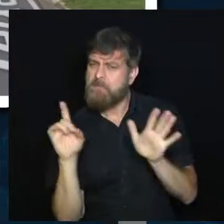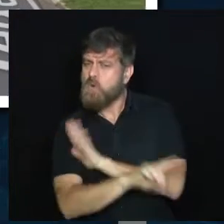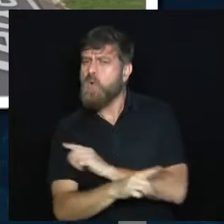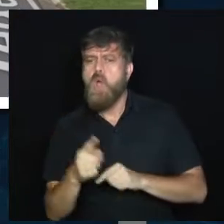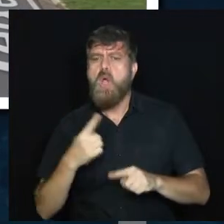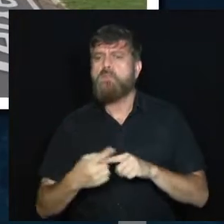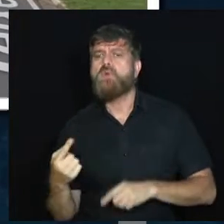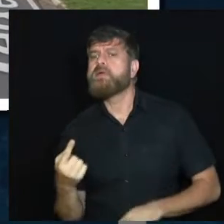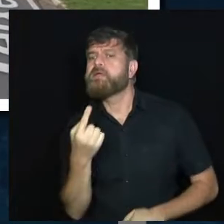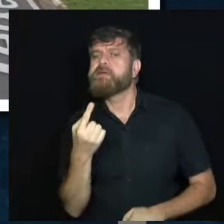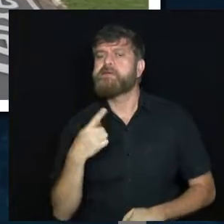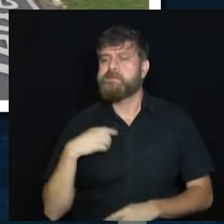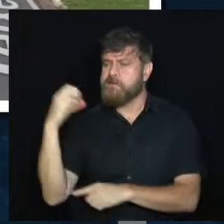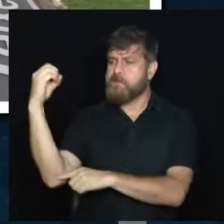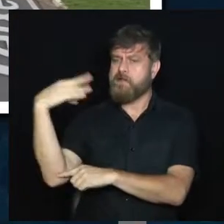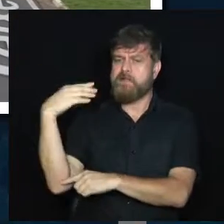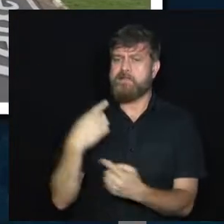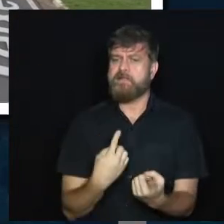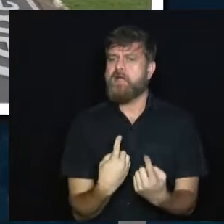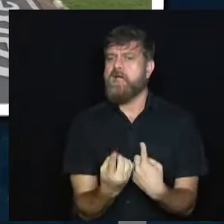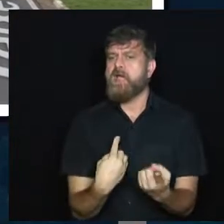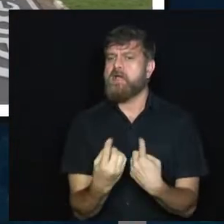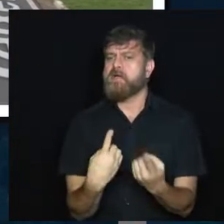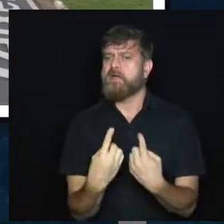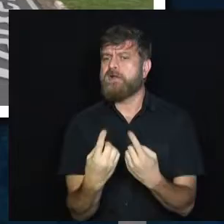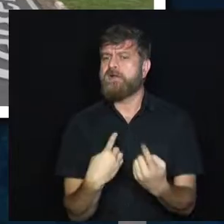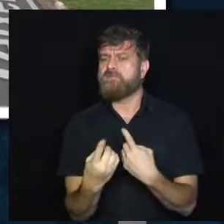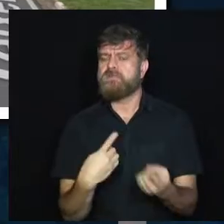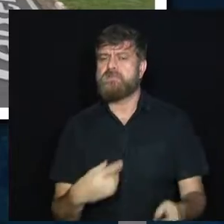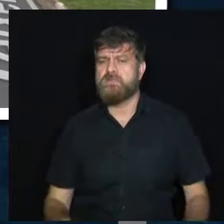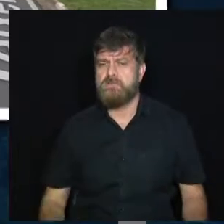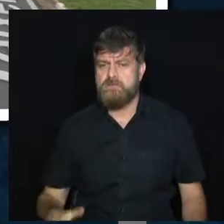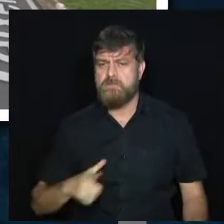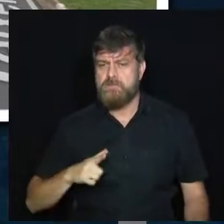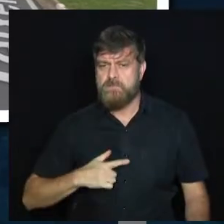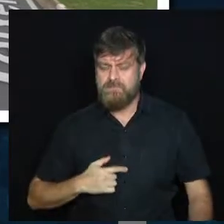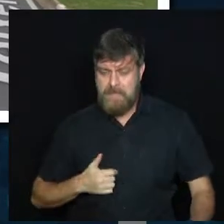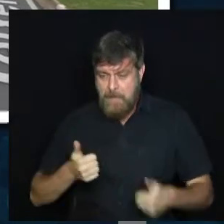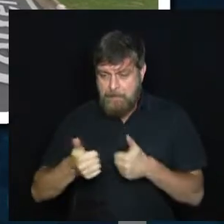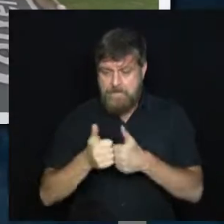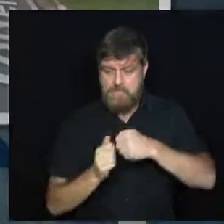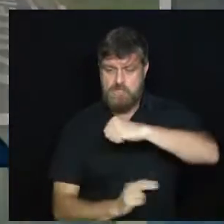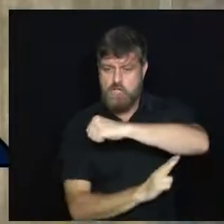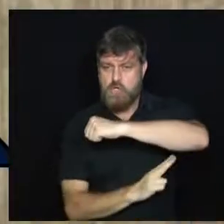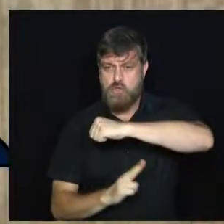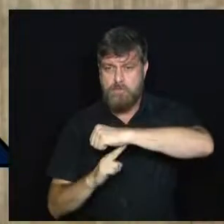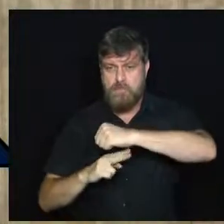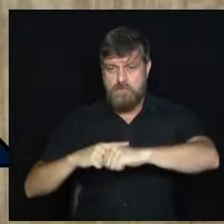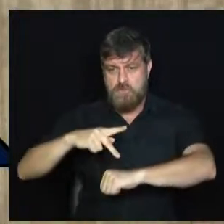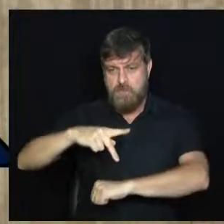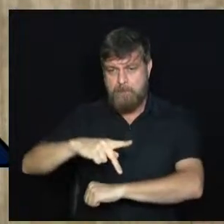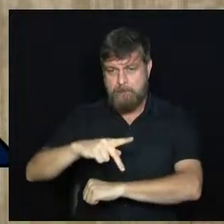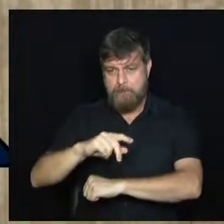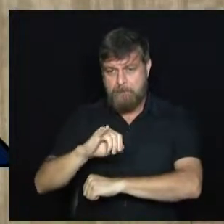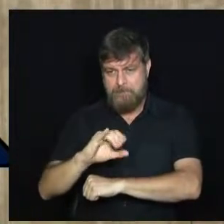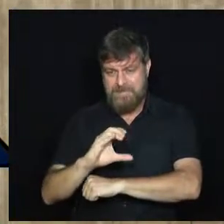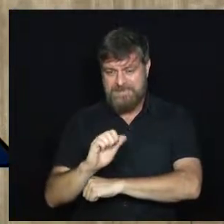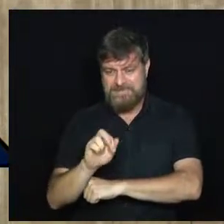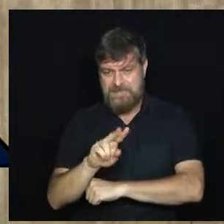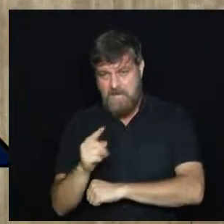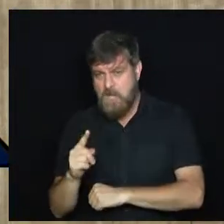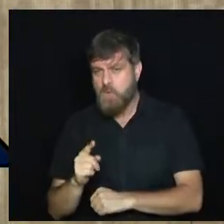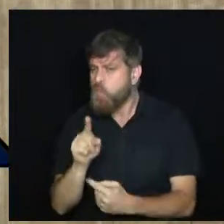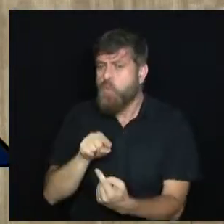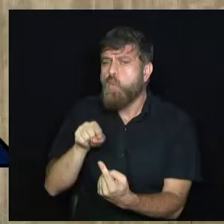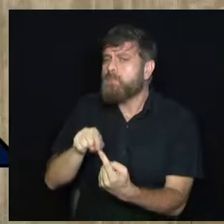à instalação de radares na Avenida Magalhães Teixeira, na altura da Marginal do Pissarrão. Se põe radar exatamente